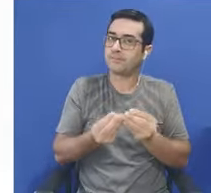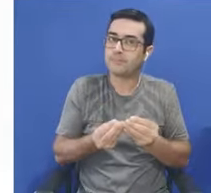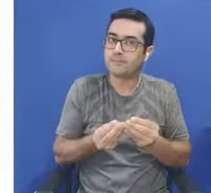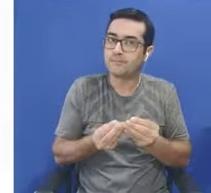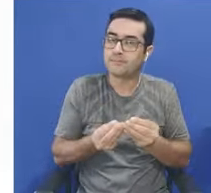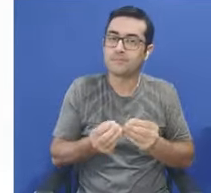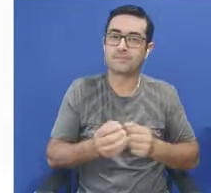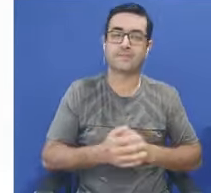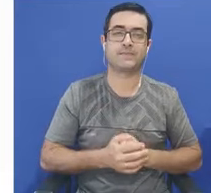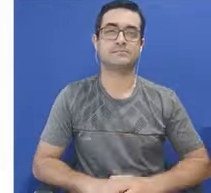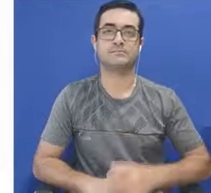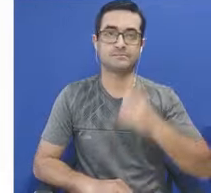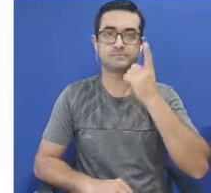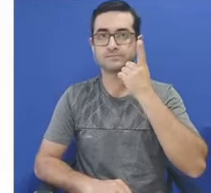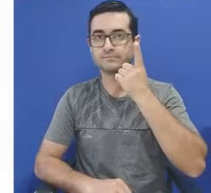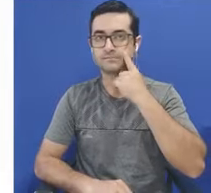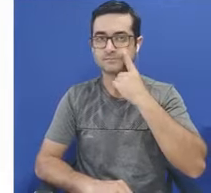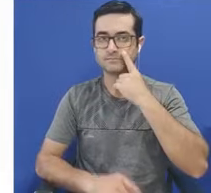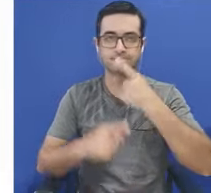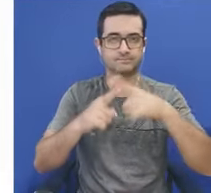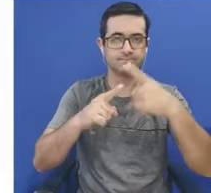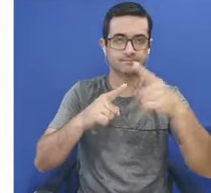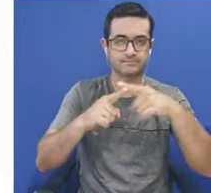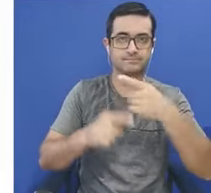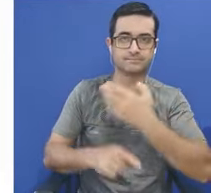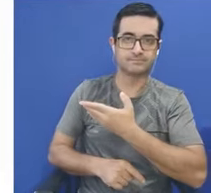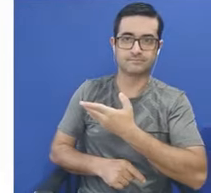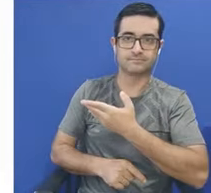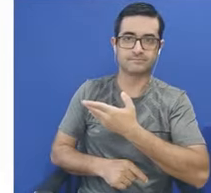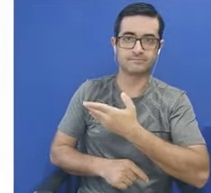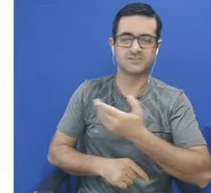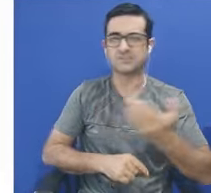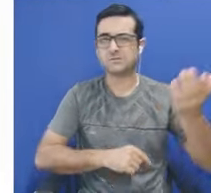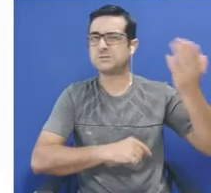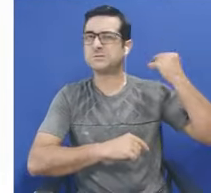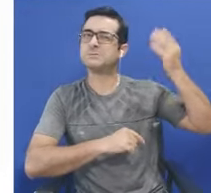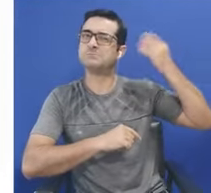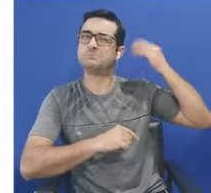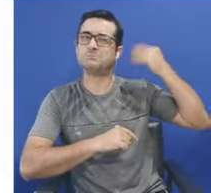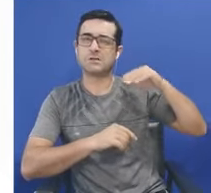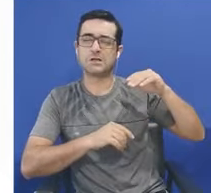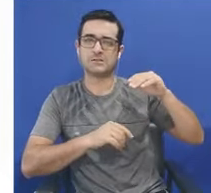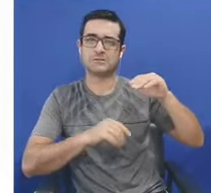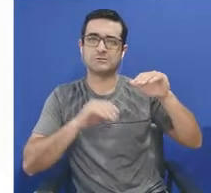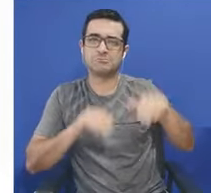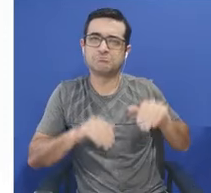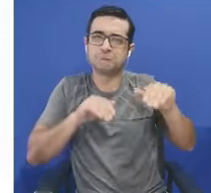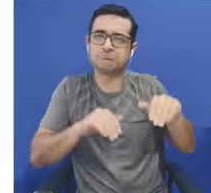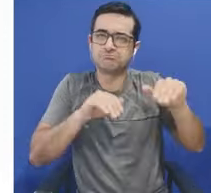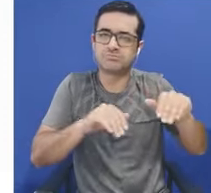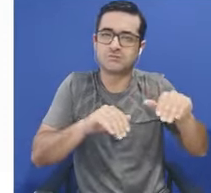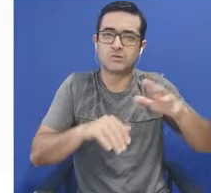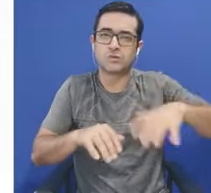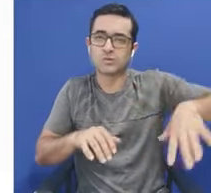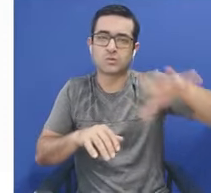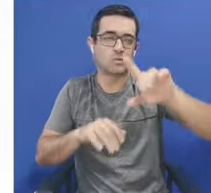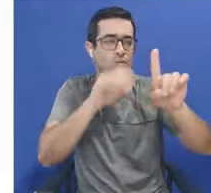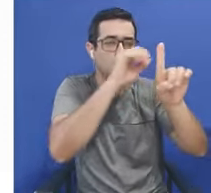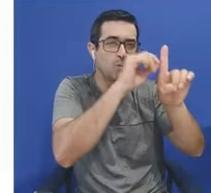Então, olhem só, um exercício aqui para a gente ver. Há séculos, os aborígenes